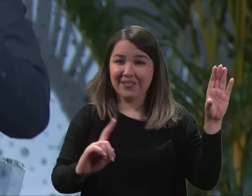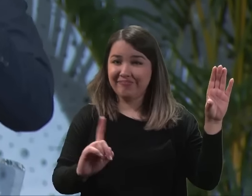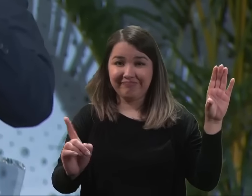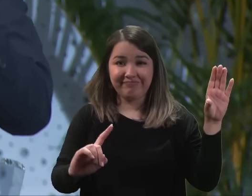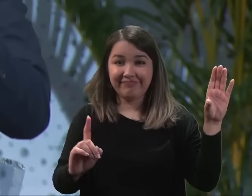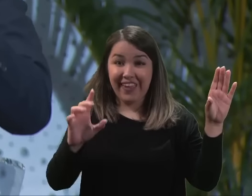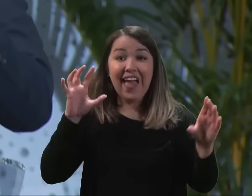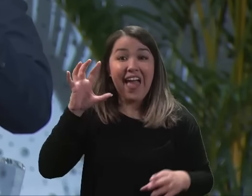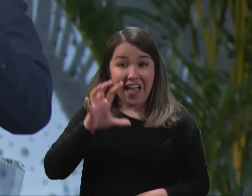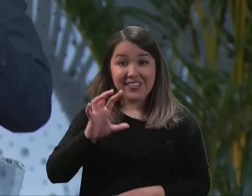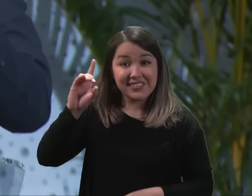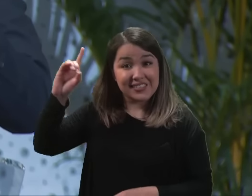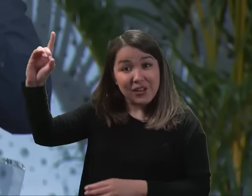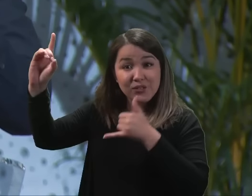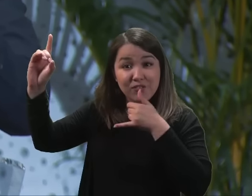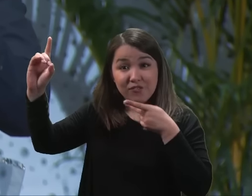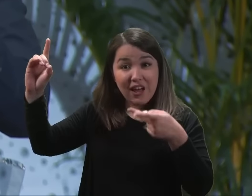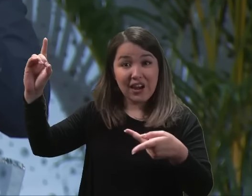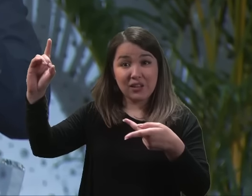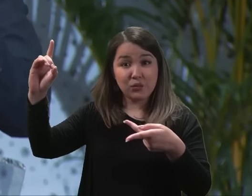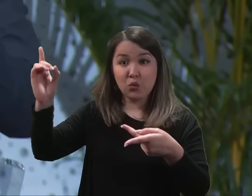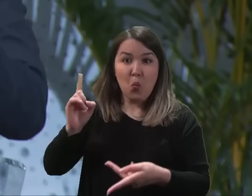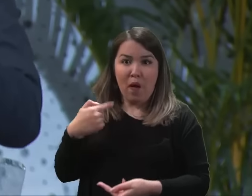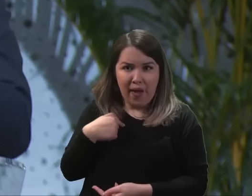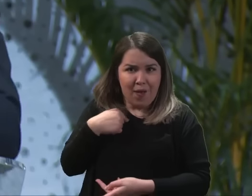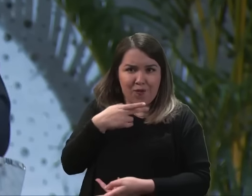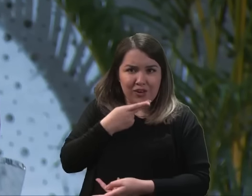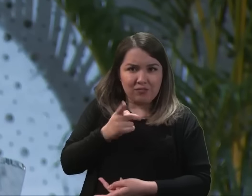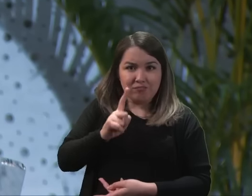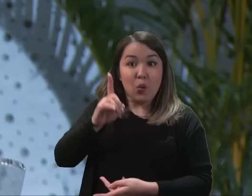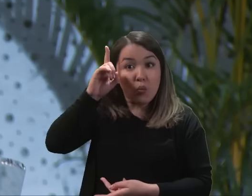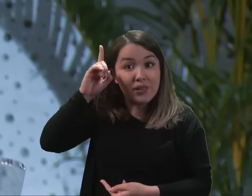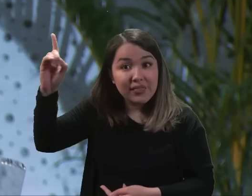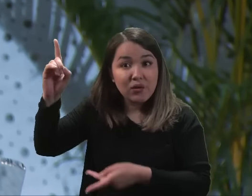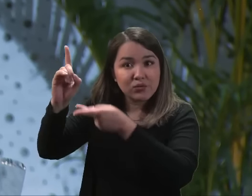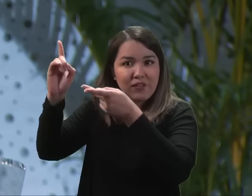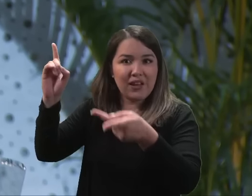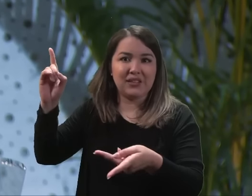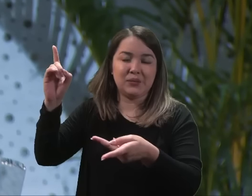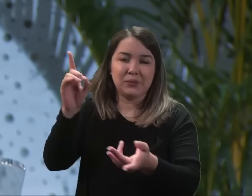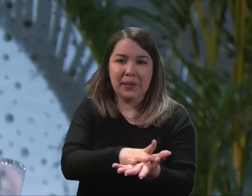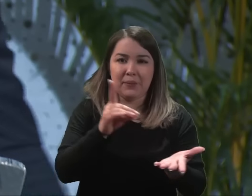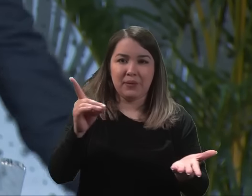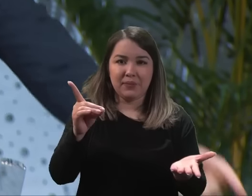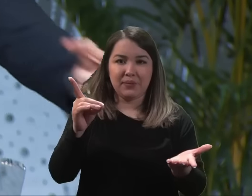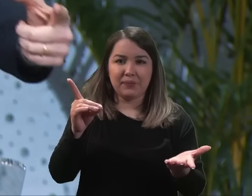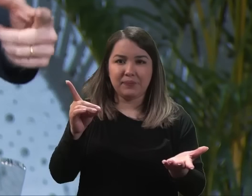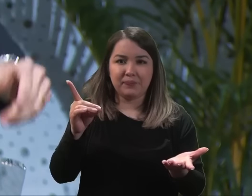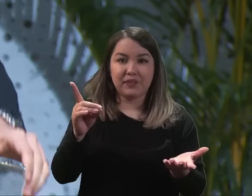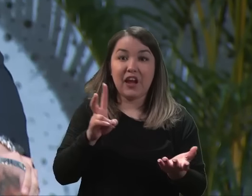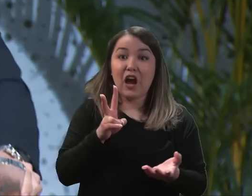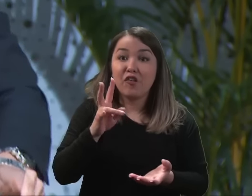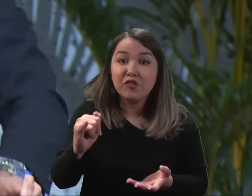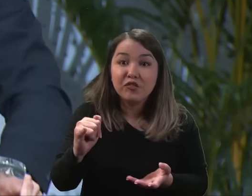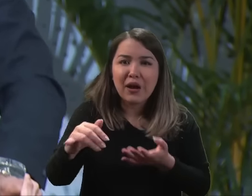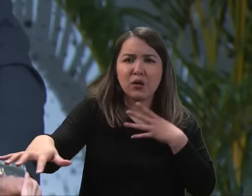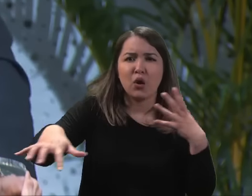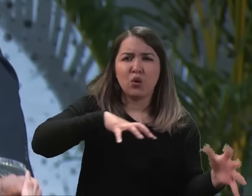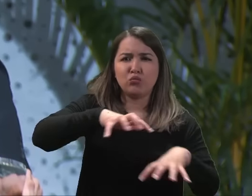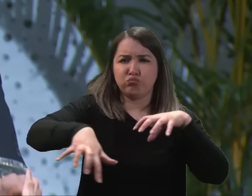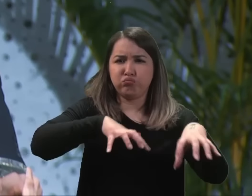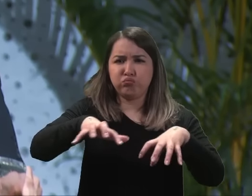diz o senhor não eu eles serão peneirados e lançados fora muito logo diz a